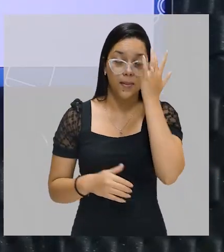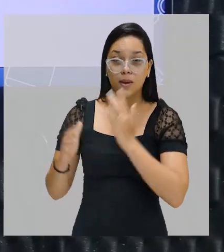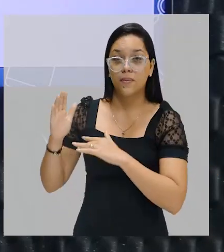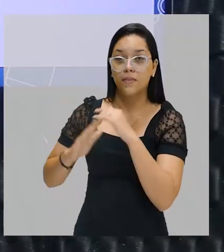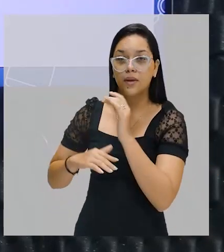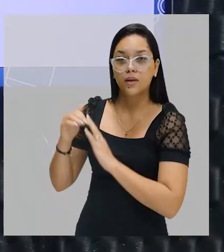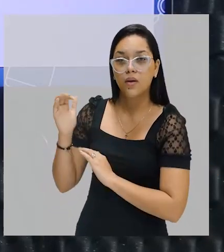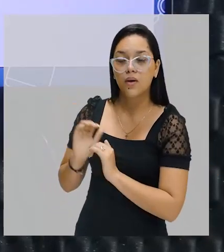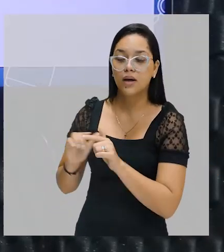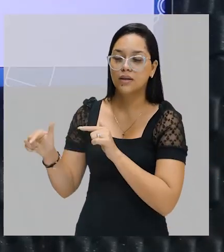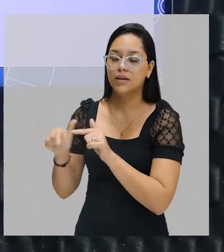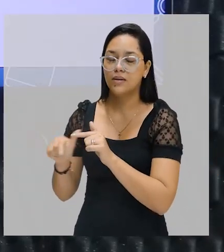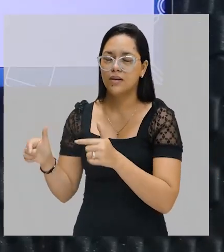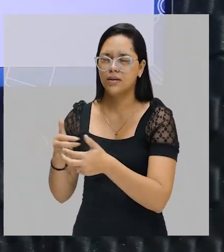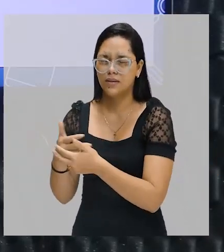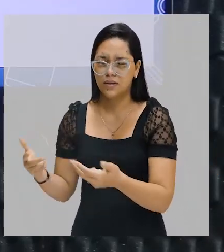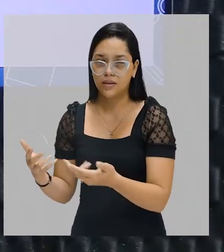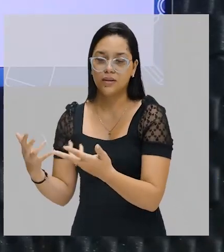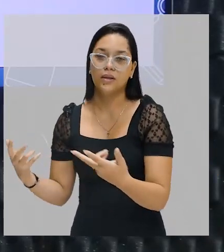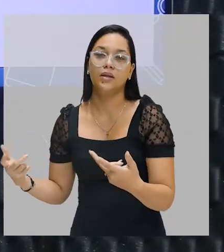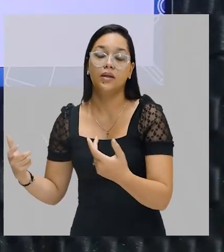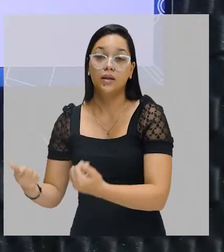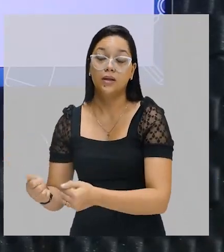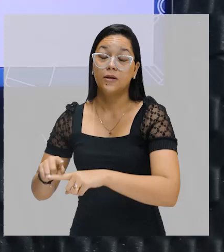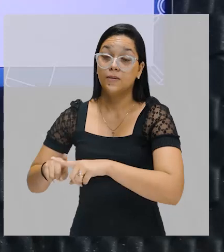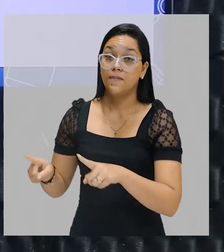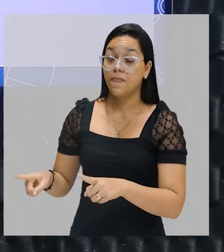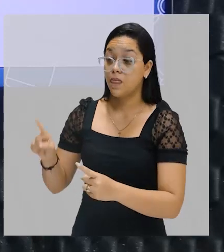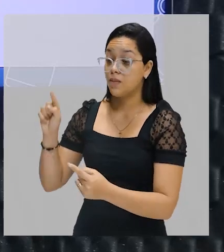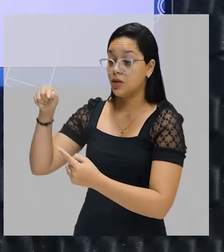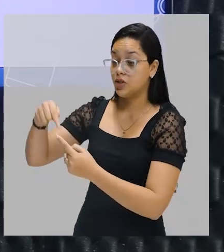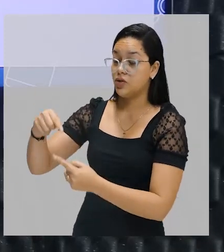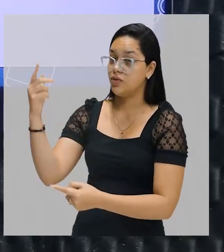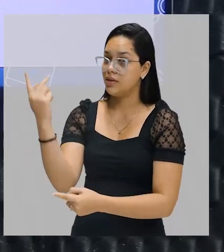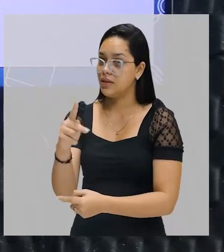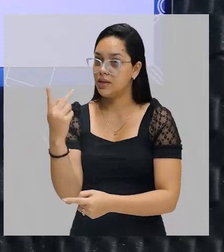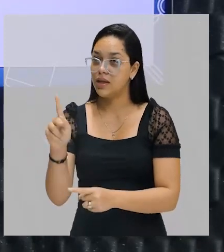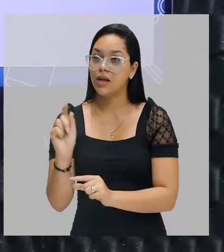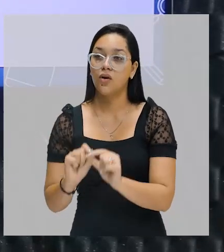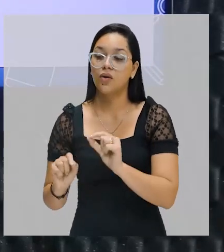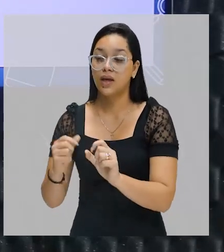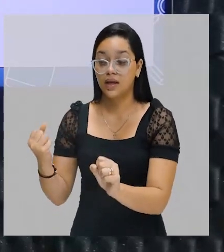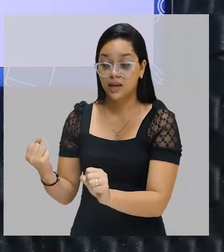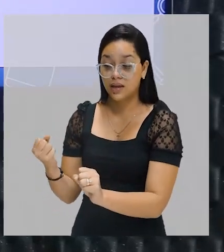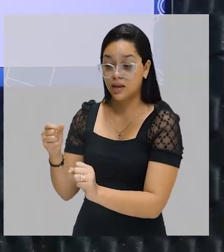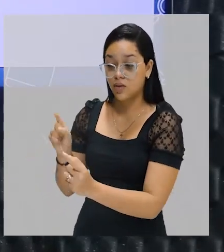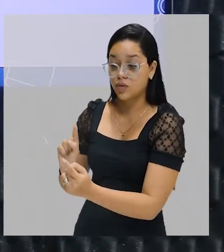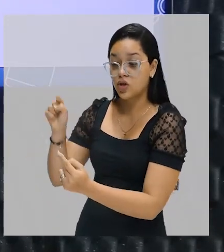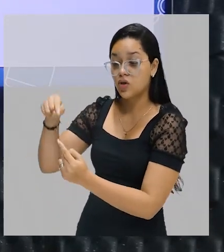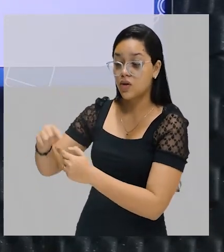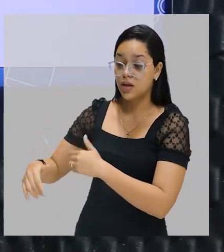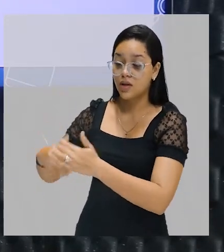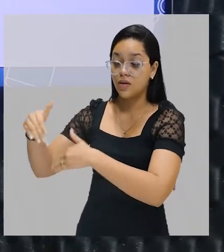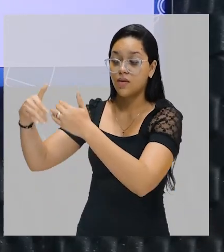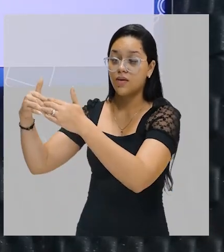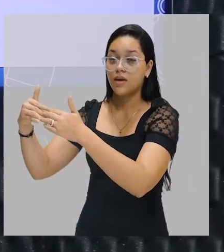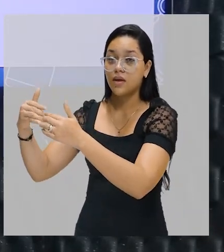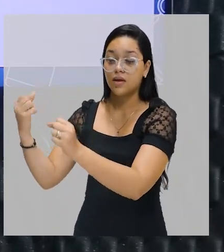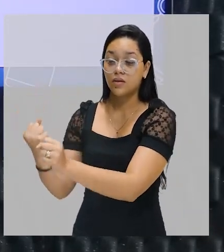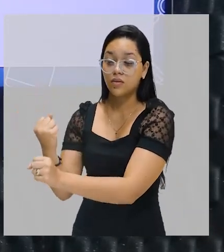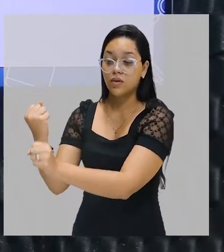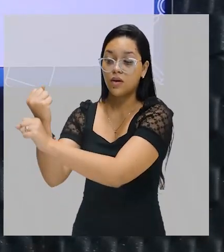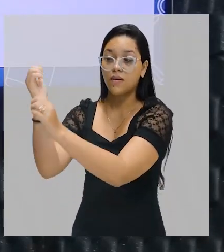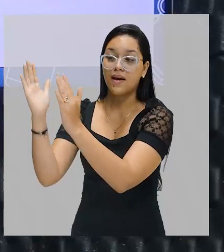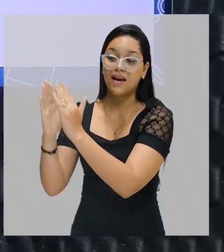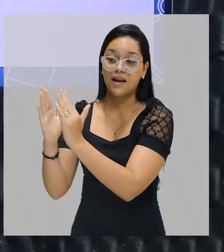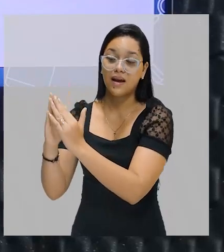mesmo que ele trabalhe essas capacidades, o objetivo dele, por exemplo, é construir uma casa. Então, essa é a principal